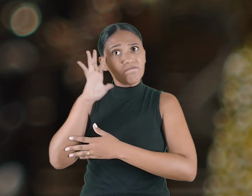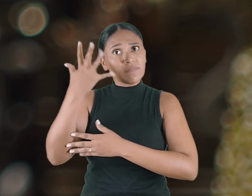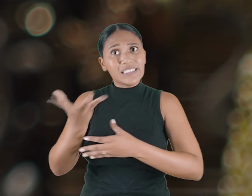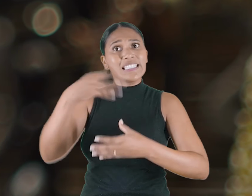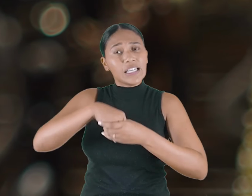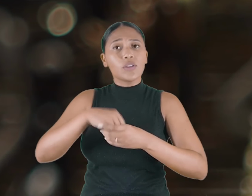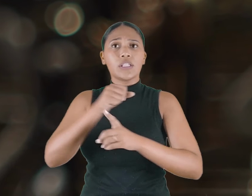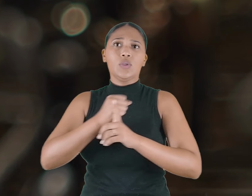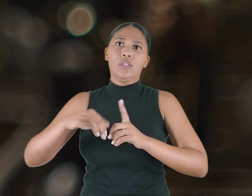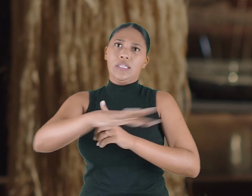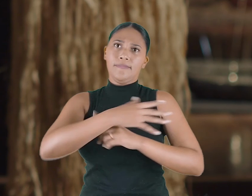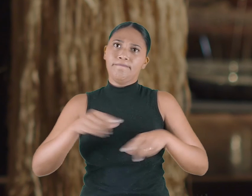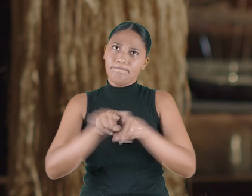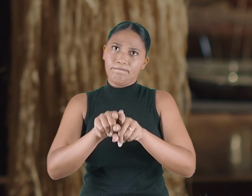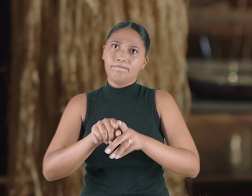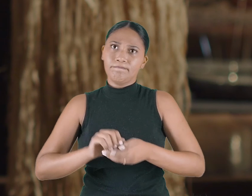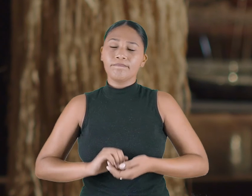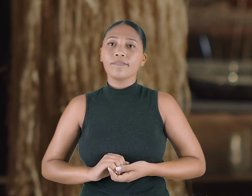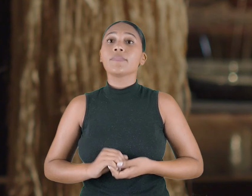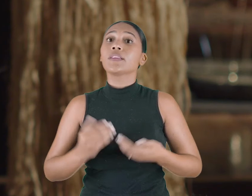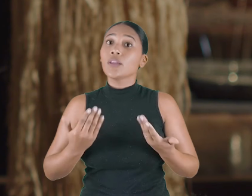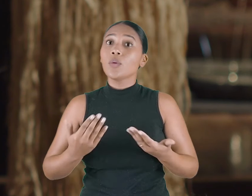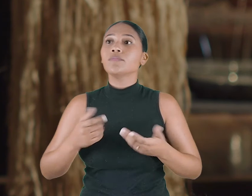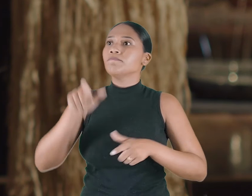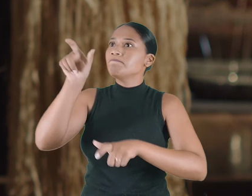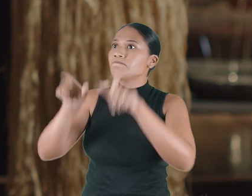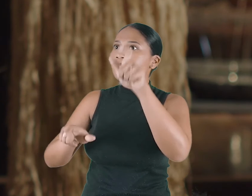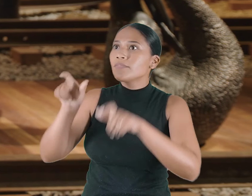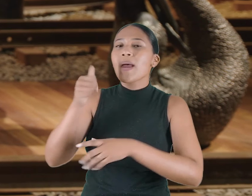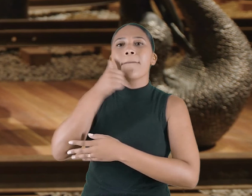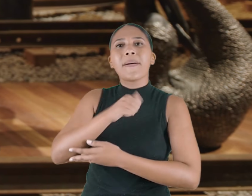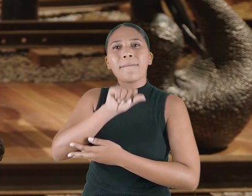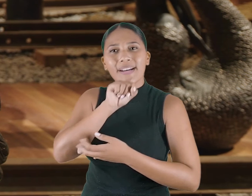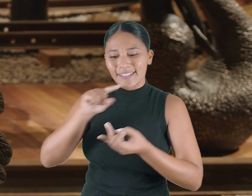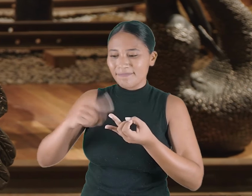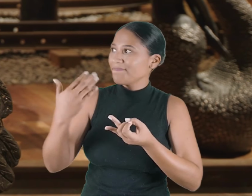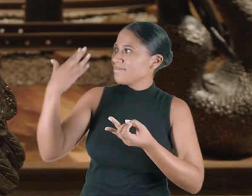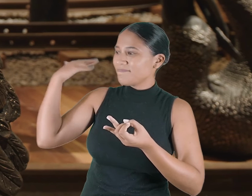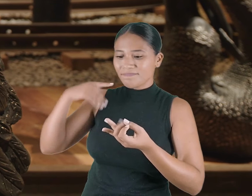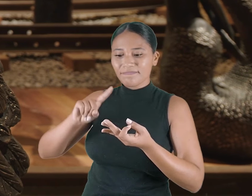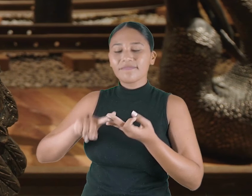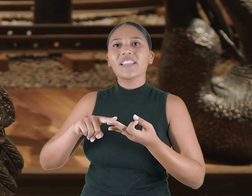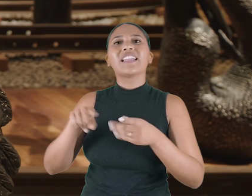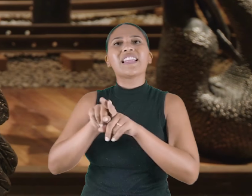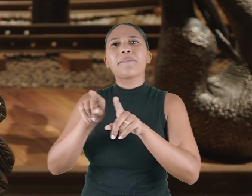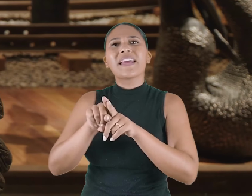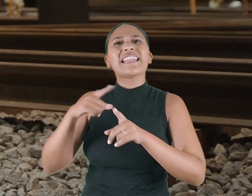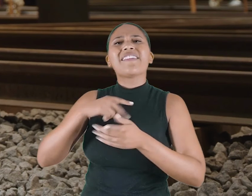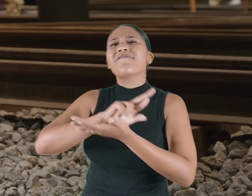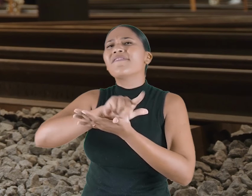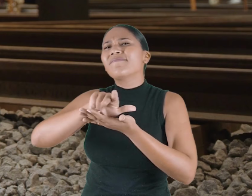com miçangas e búzios representando longos então, cabelos. Todas as irmandades, todas essas mães ancestrais, essas